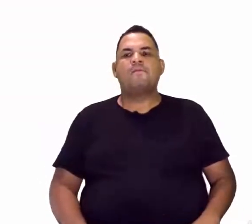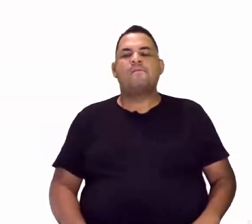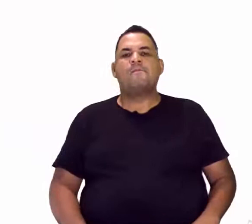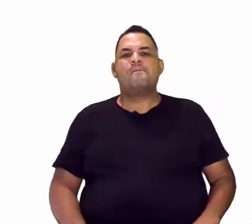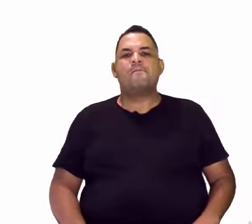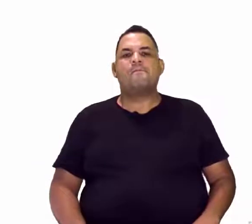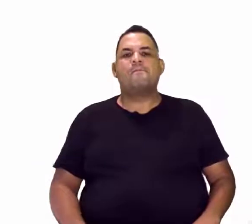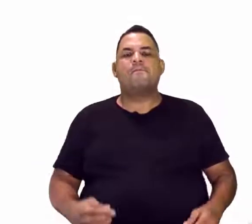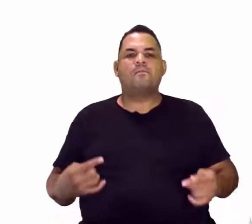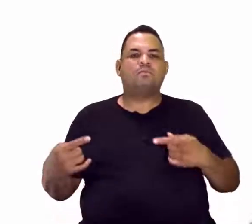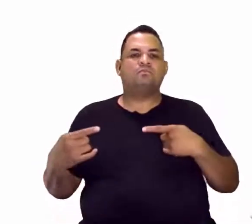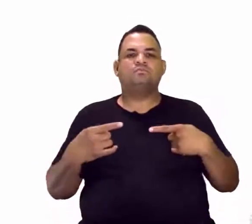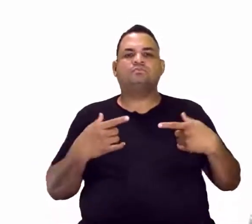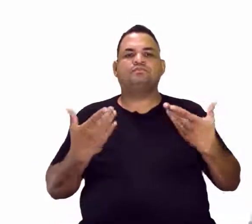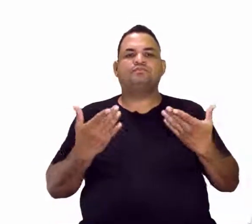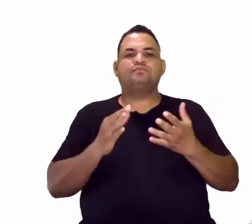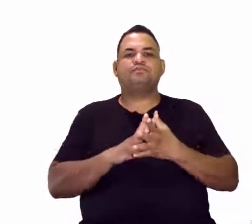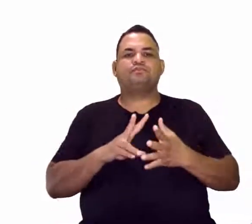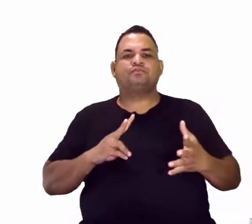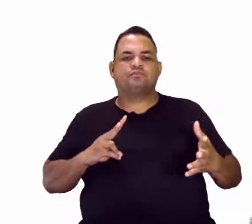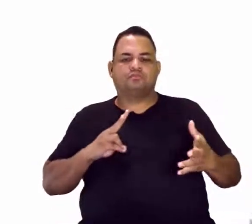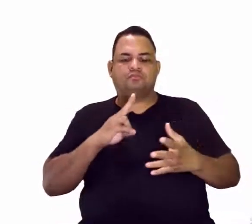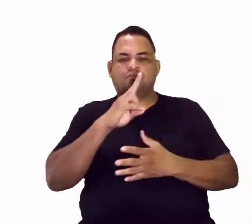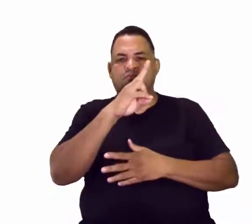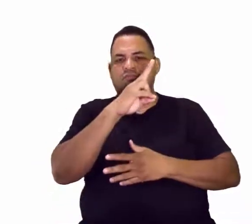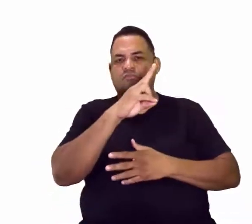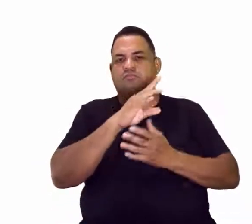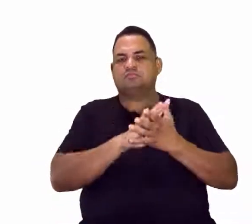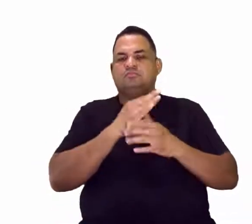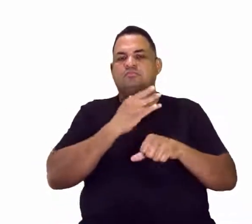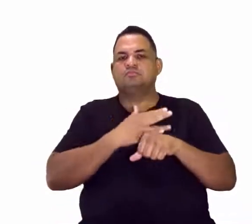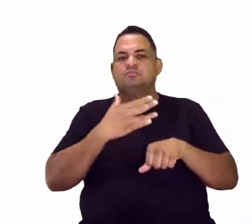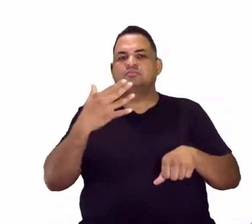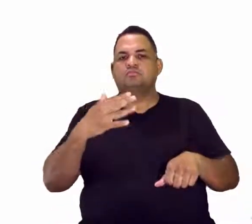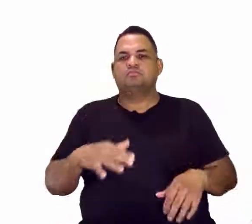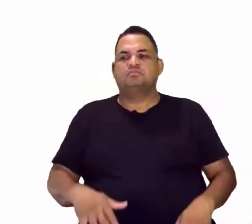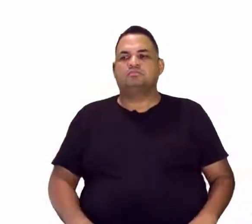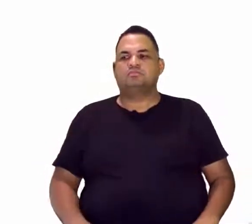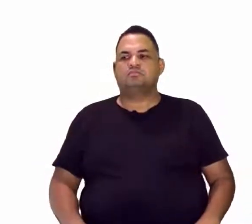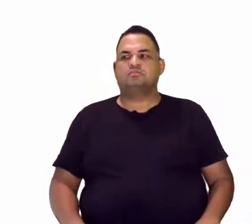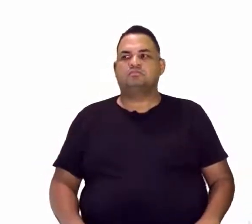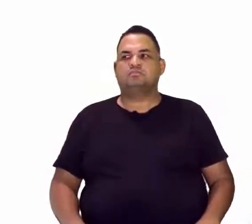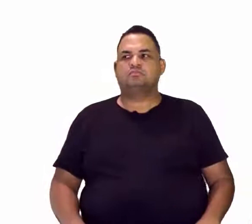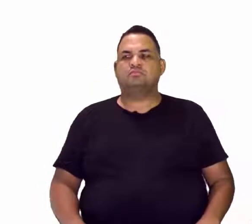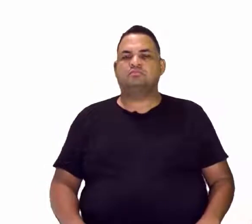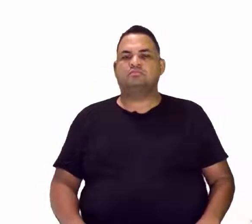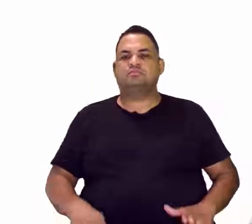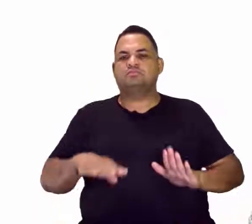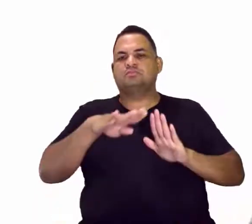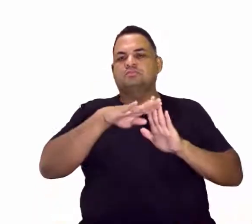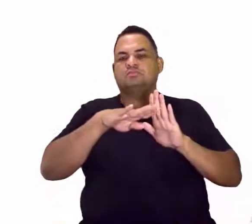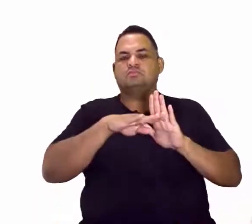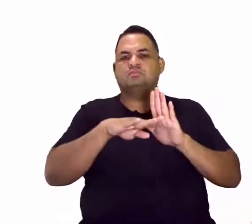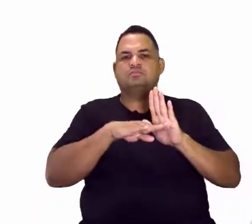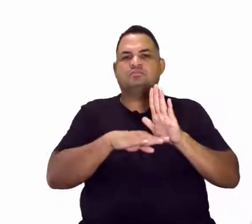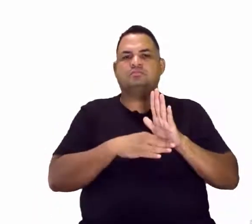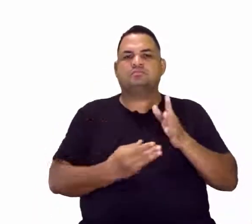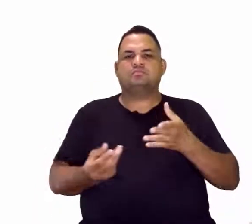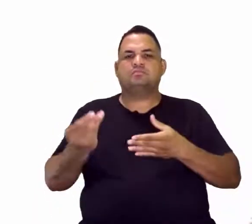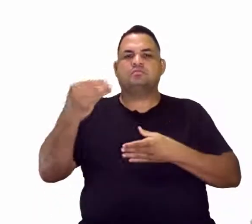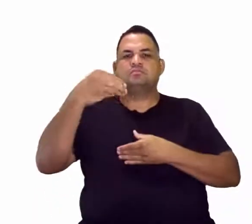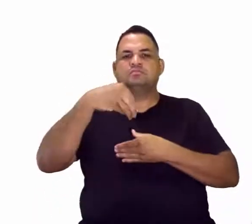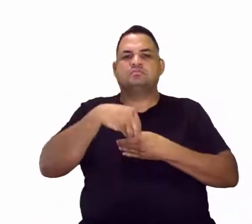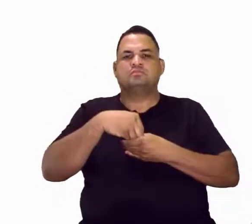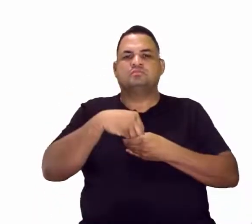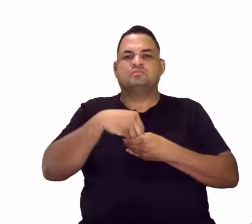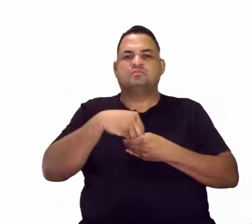com relação à força de um ácido, para classificar eles dentro